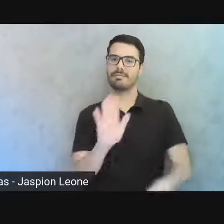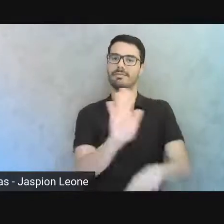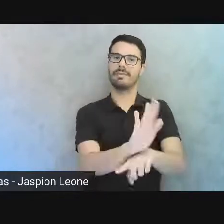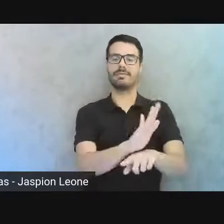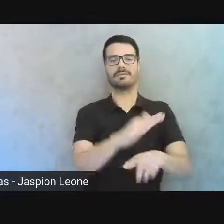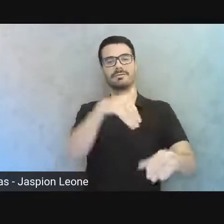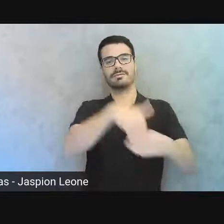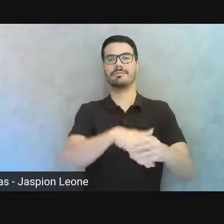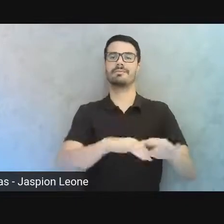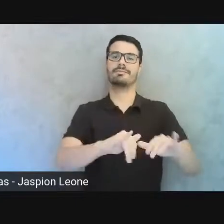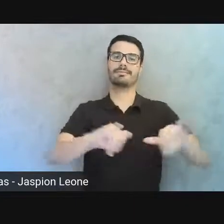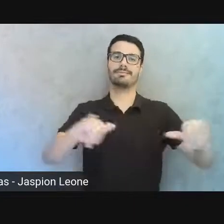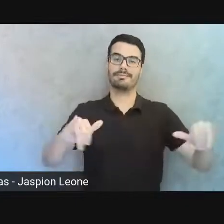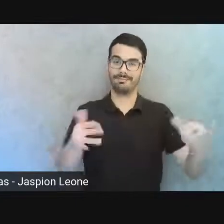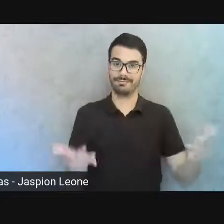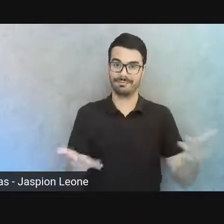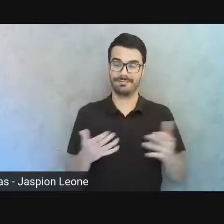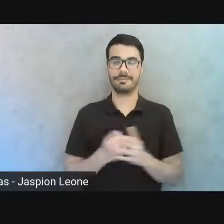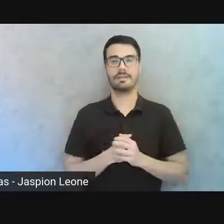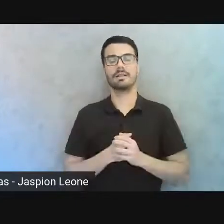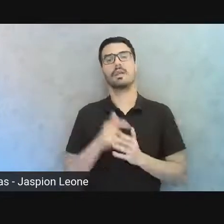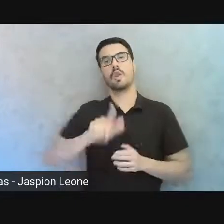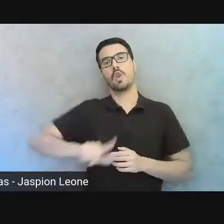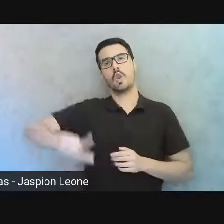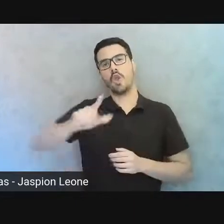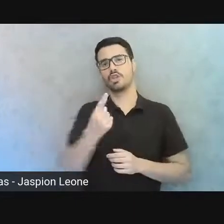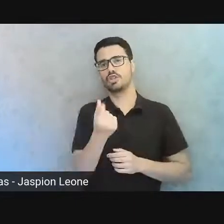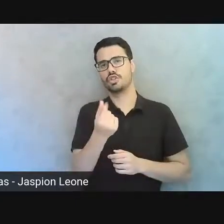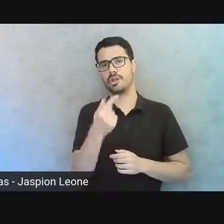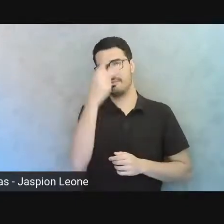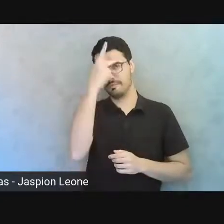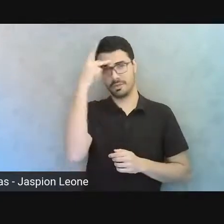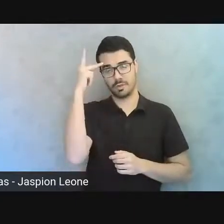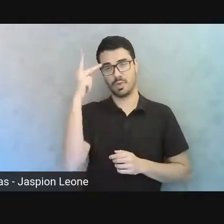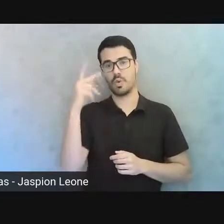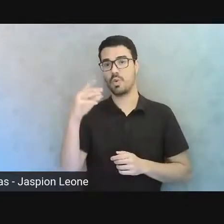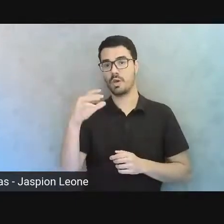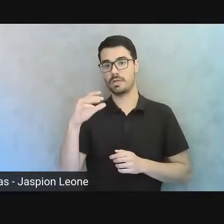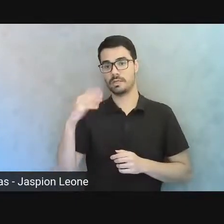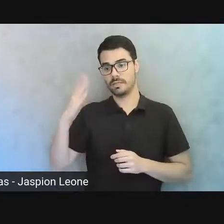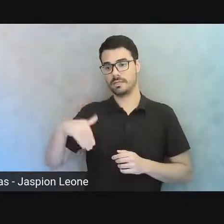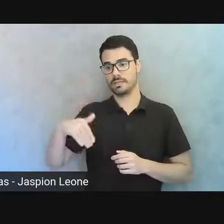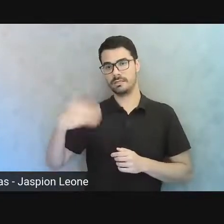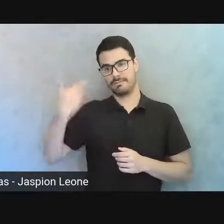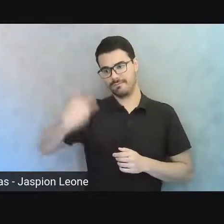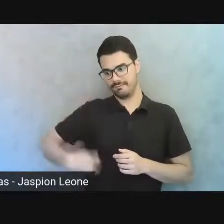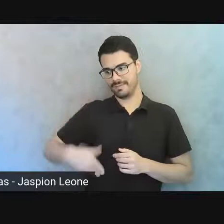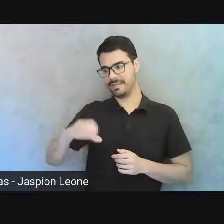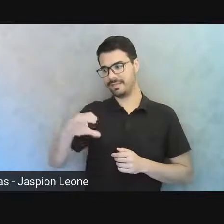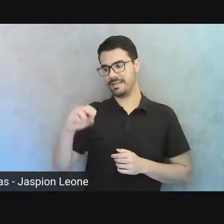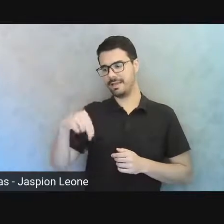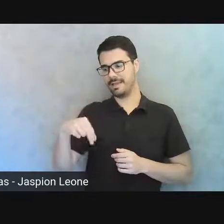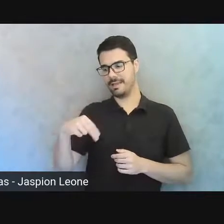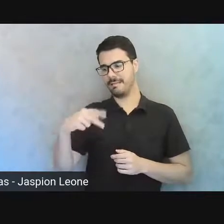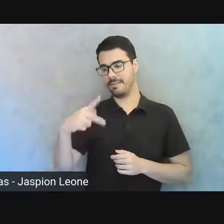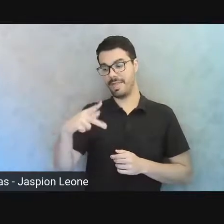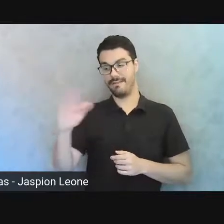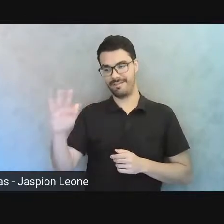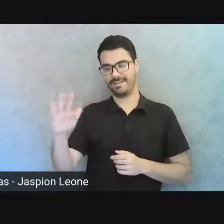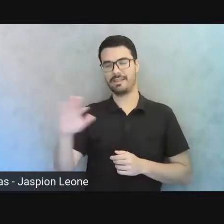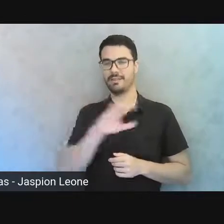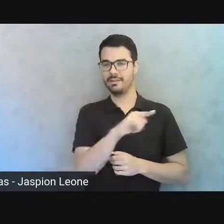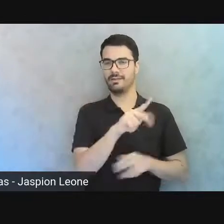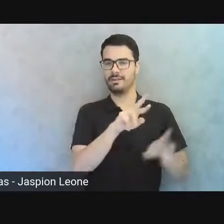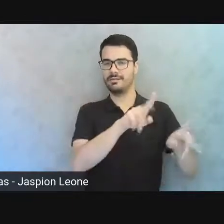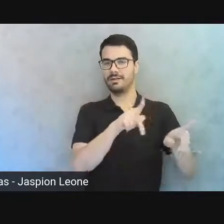caso das doações de pessoas físicas, né, uma evidência de como o brasileiro tem